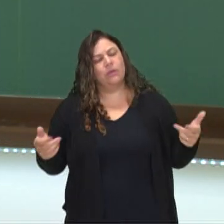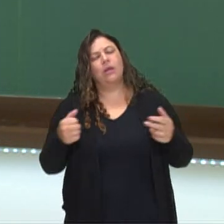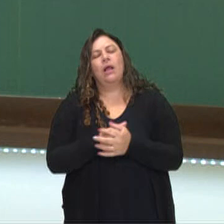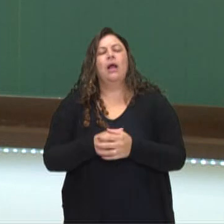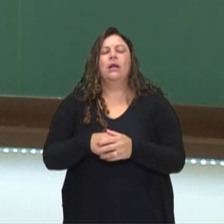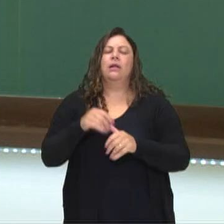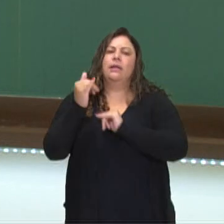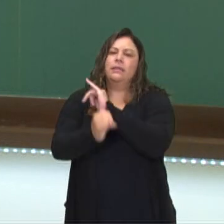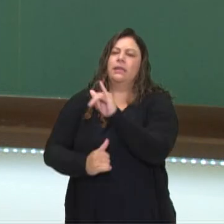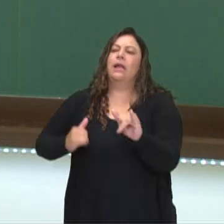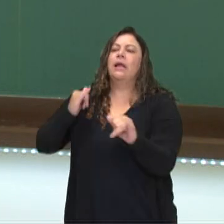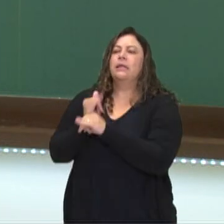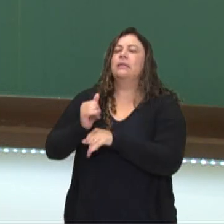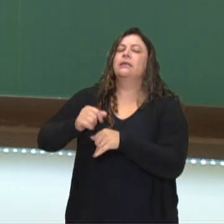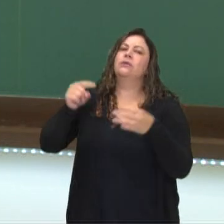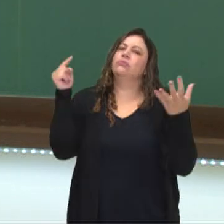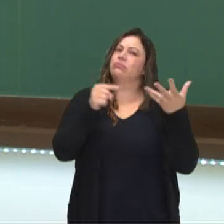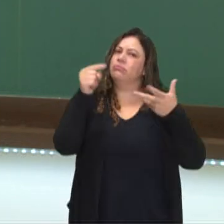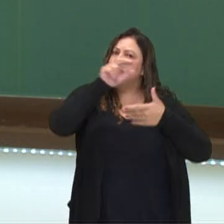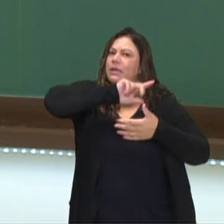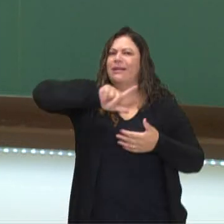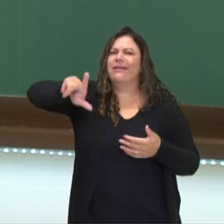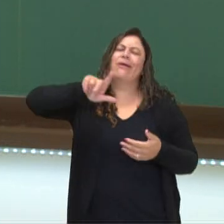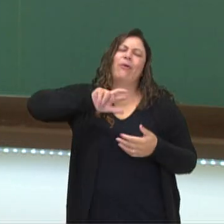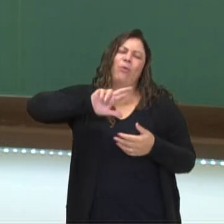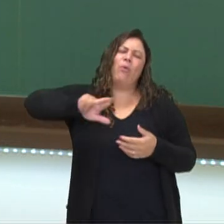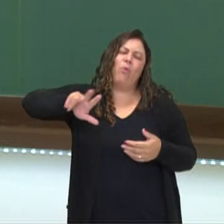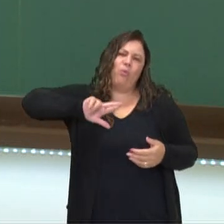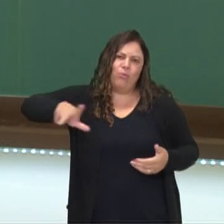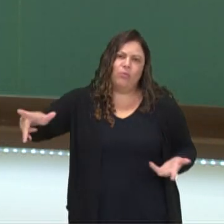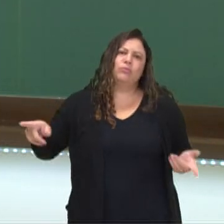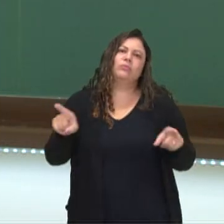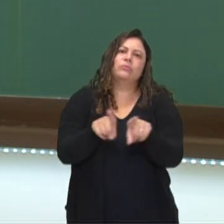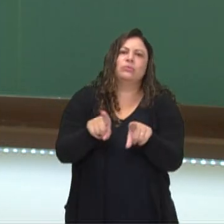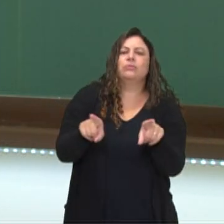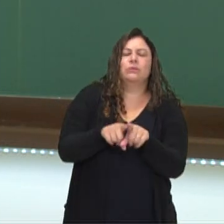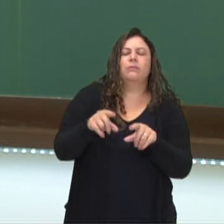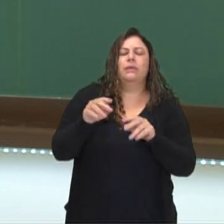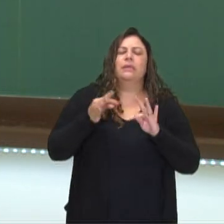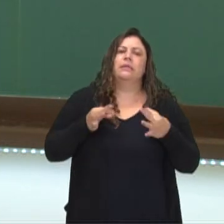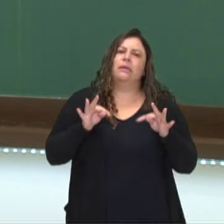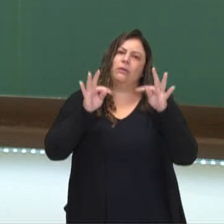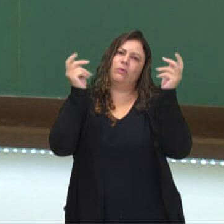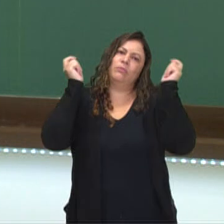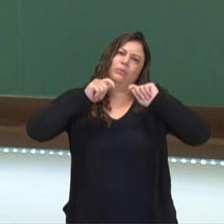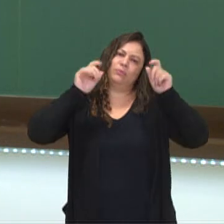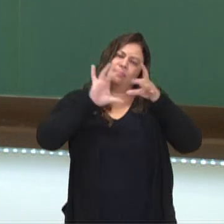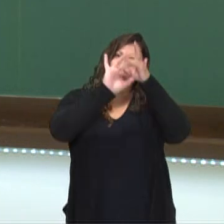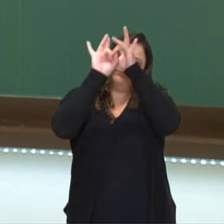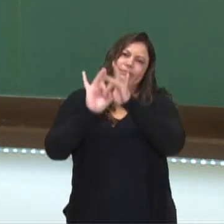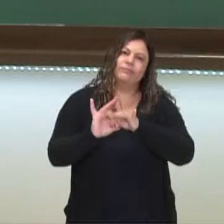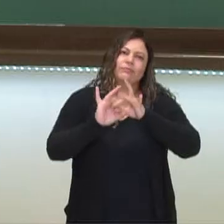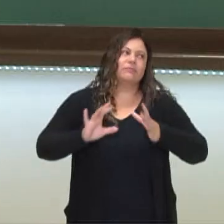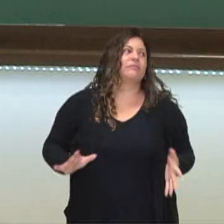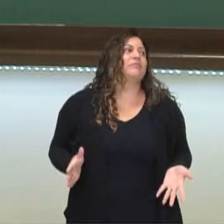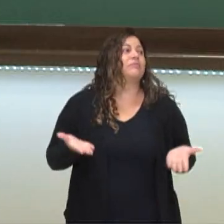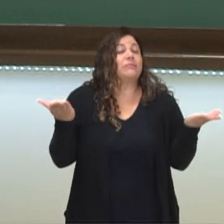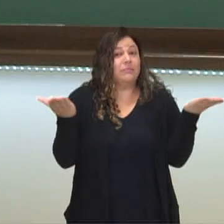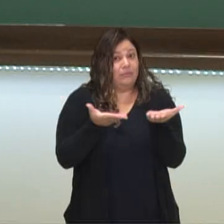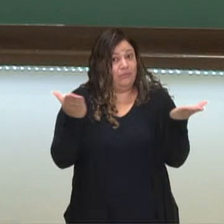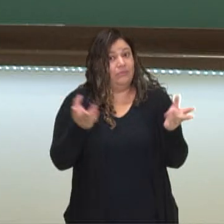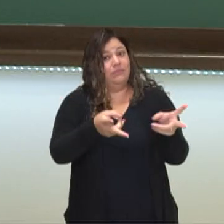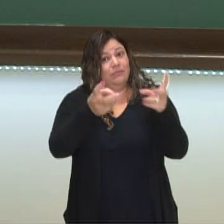da internet, existem outros aparatos tecnológicos que possibilitam essa interligação. E agora que a